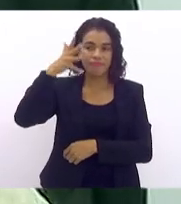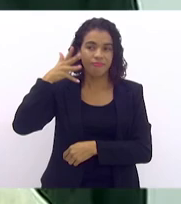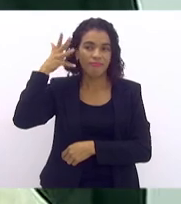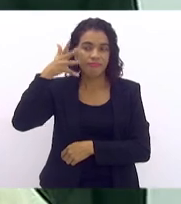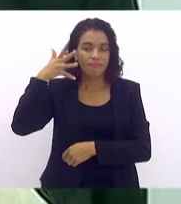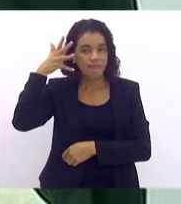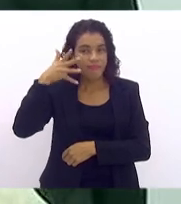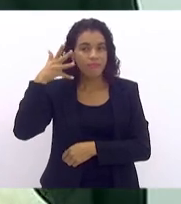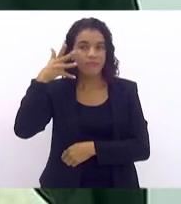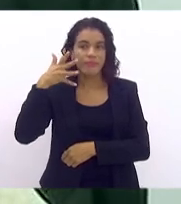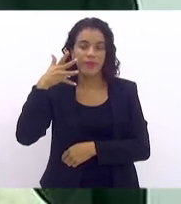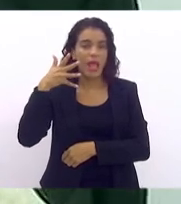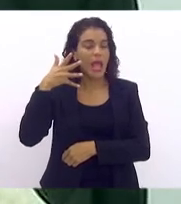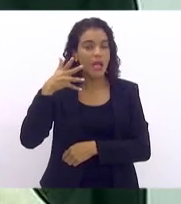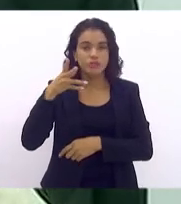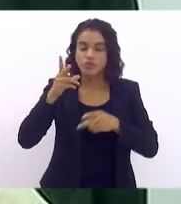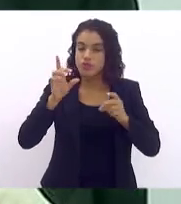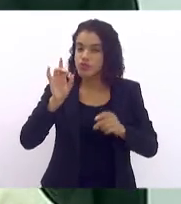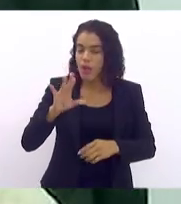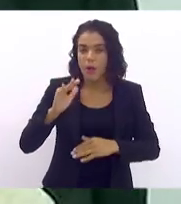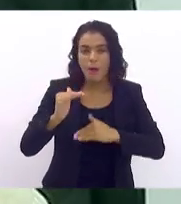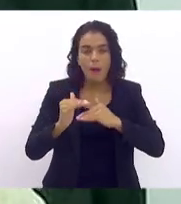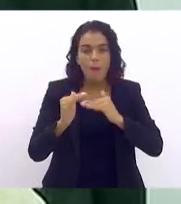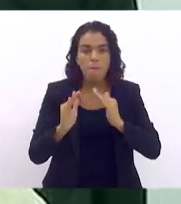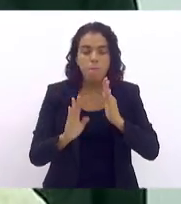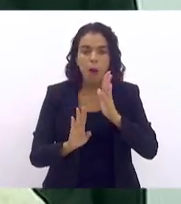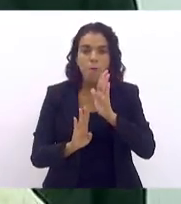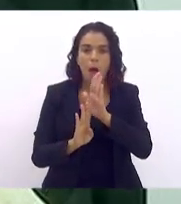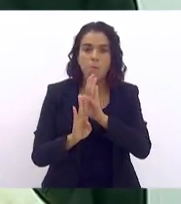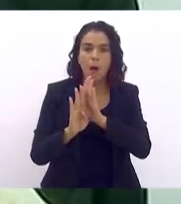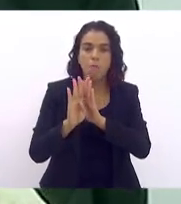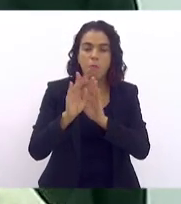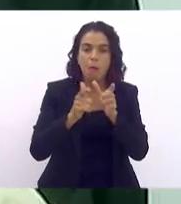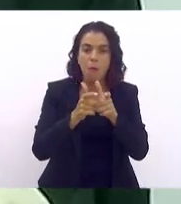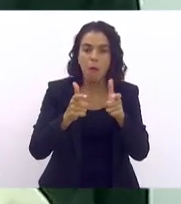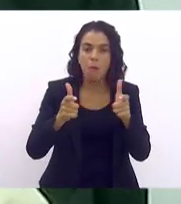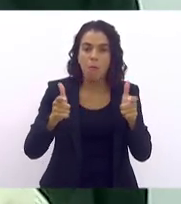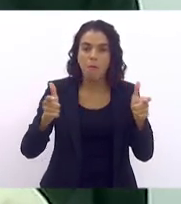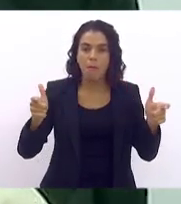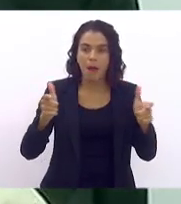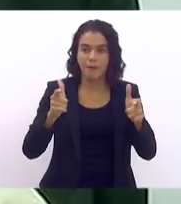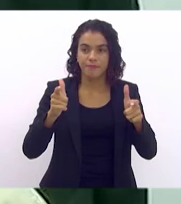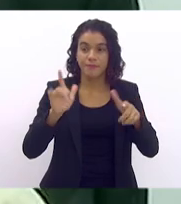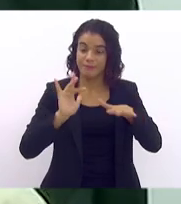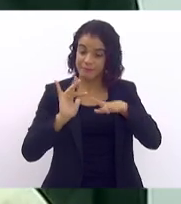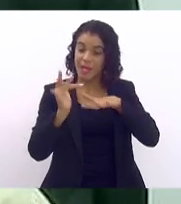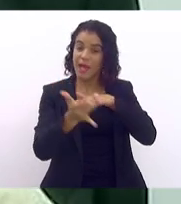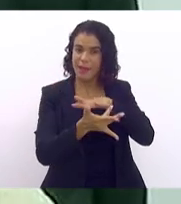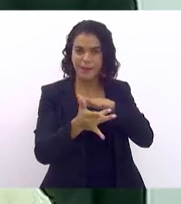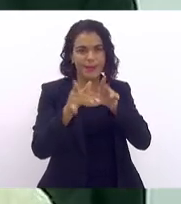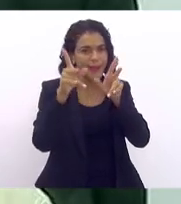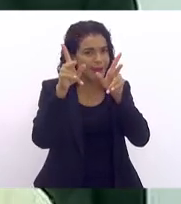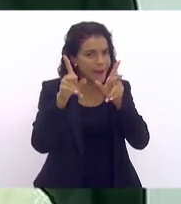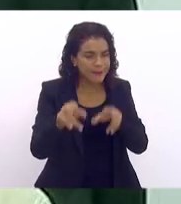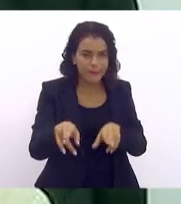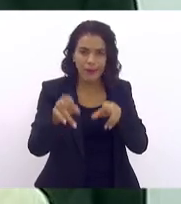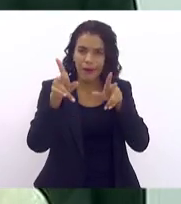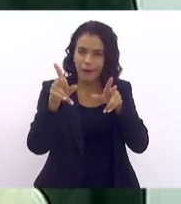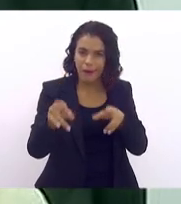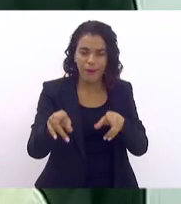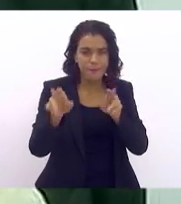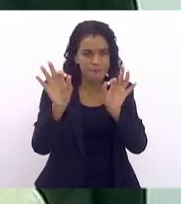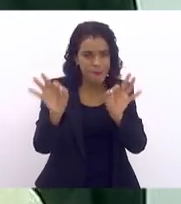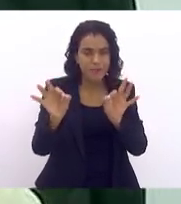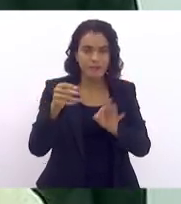ela não para de aumentar, e o que a gente vê na rede é exatamente isso. Por mais